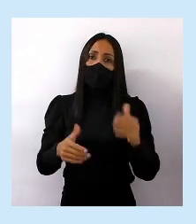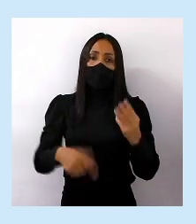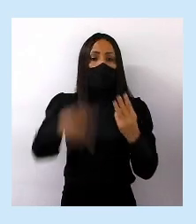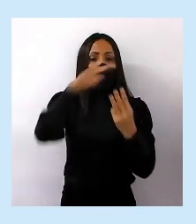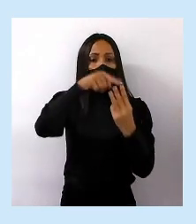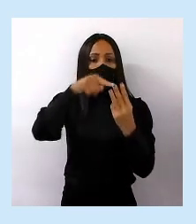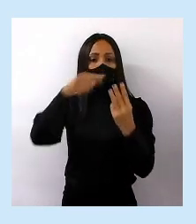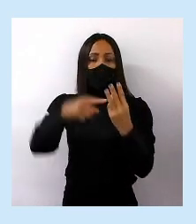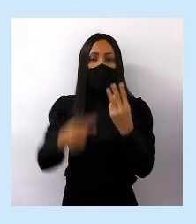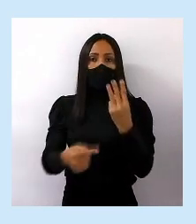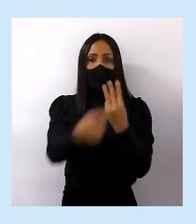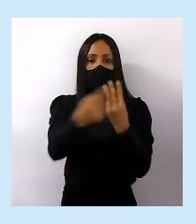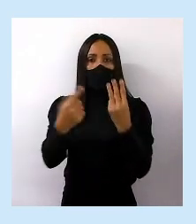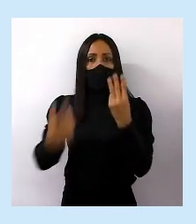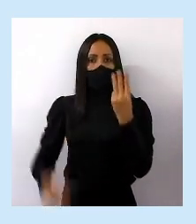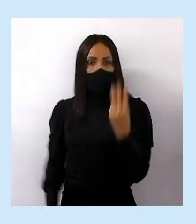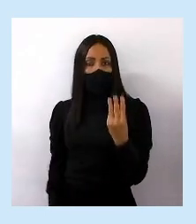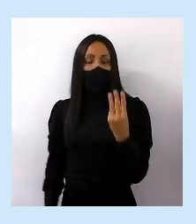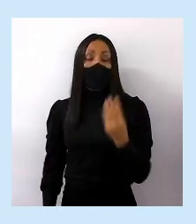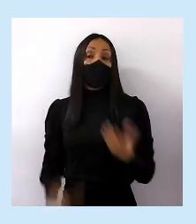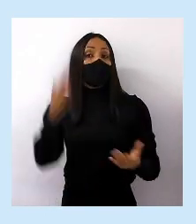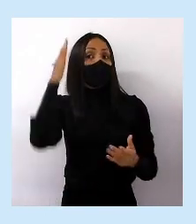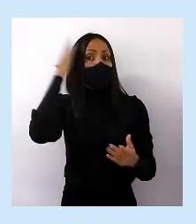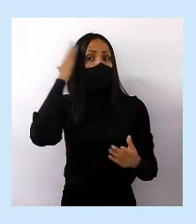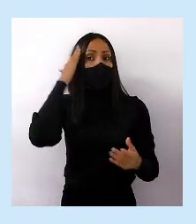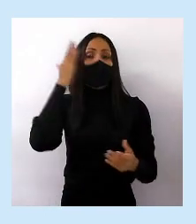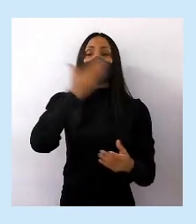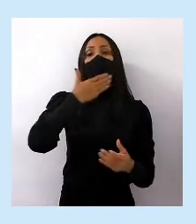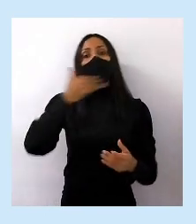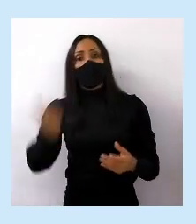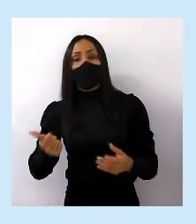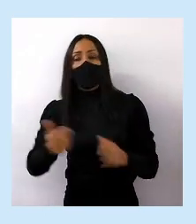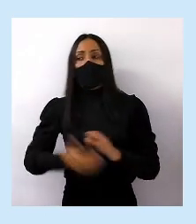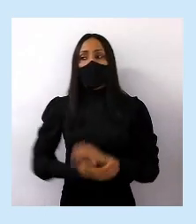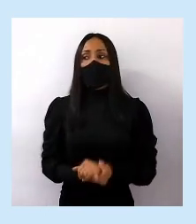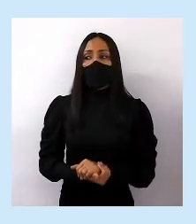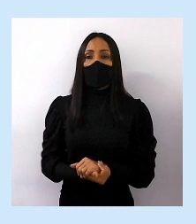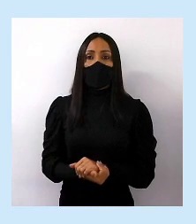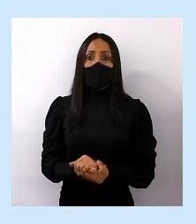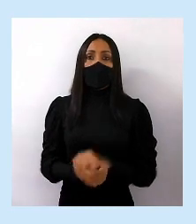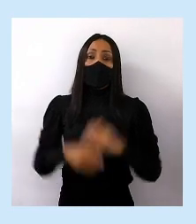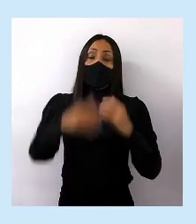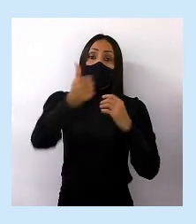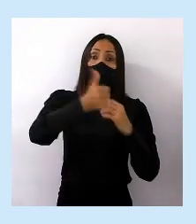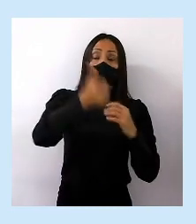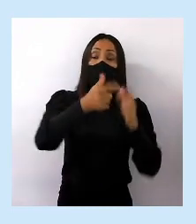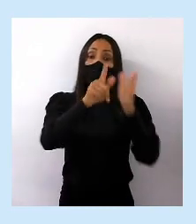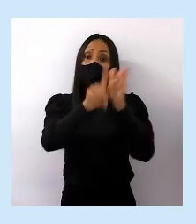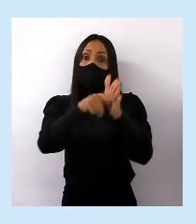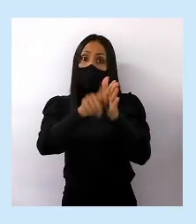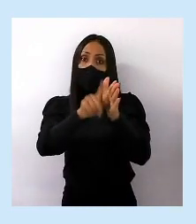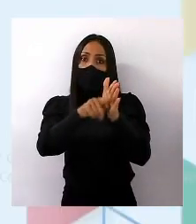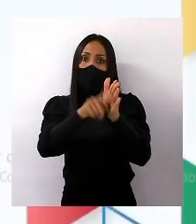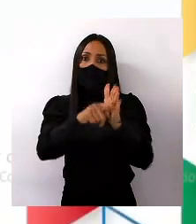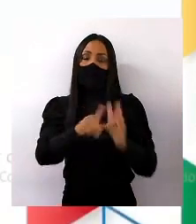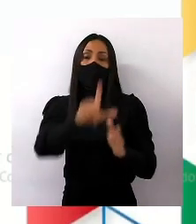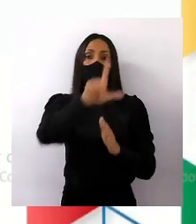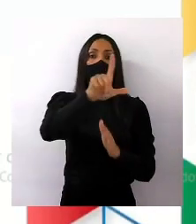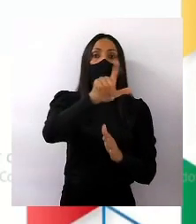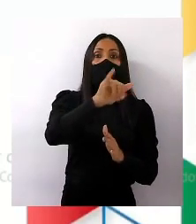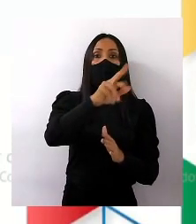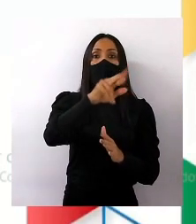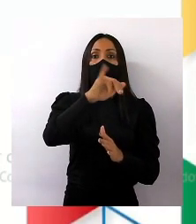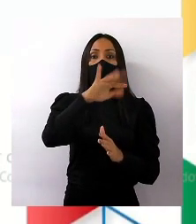gêneros, tá bom? E para a gente entender um pouco melhor, vejamos aqui o primeiro gênero, o lírico.